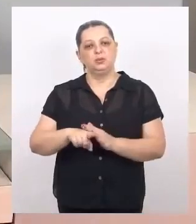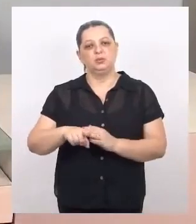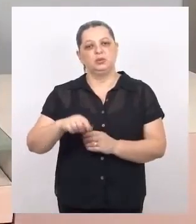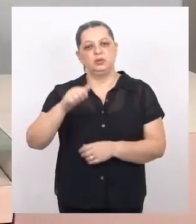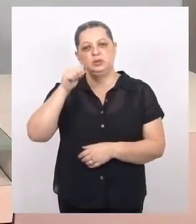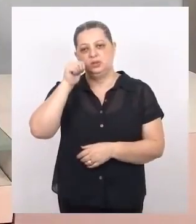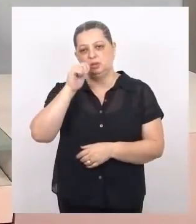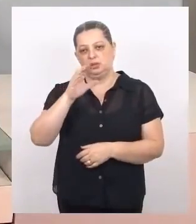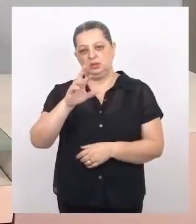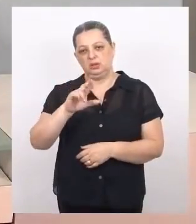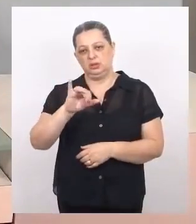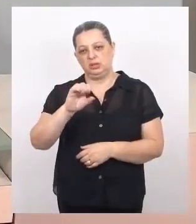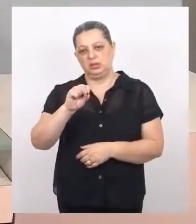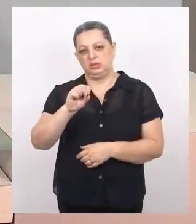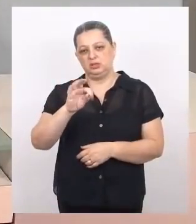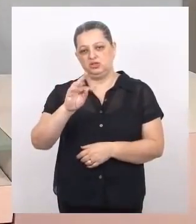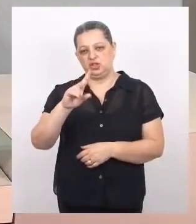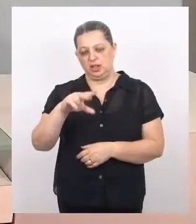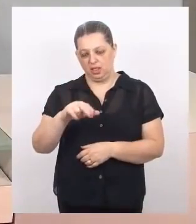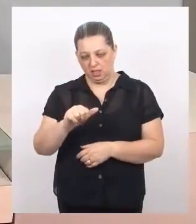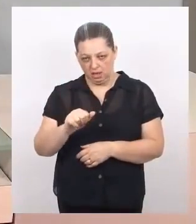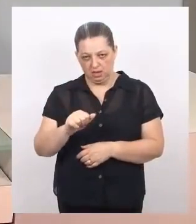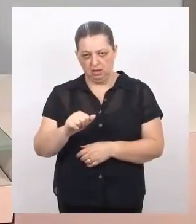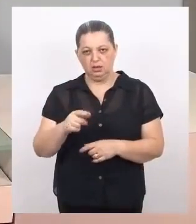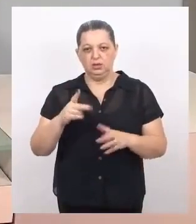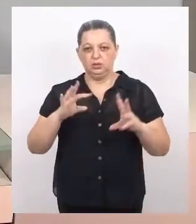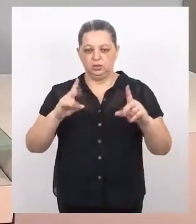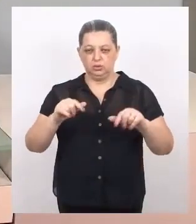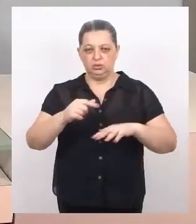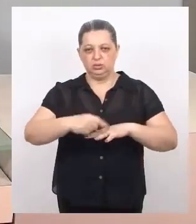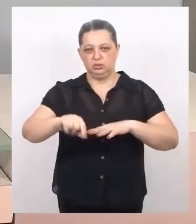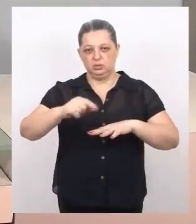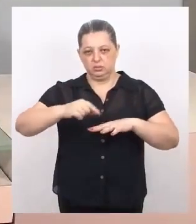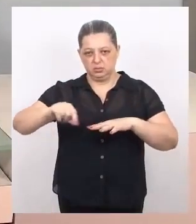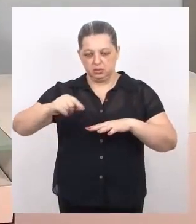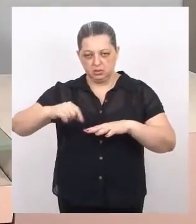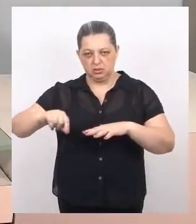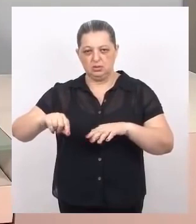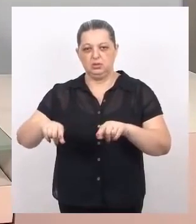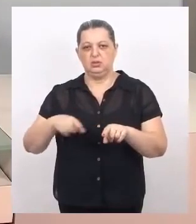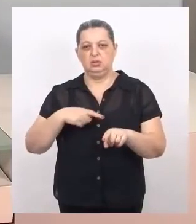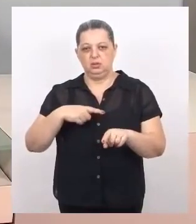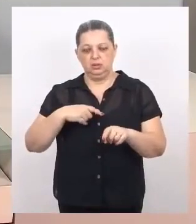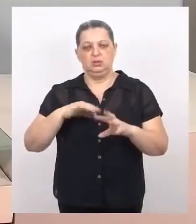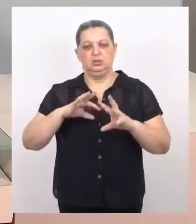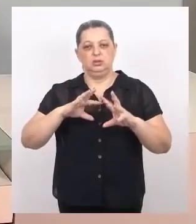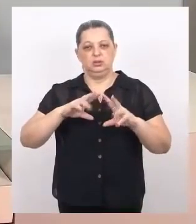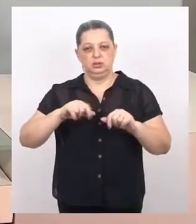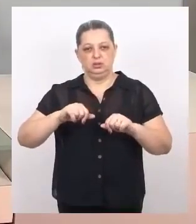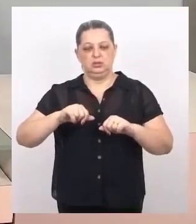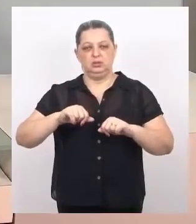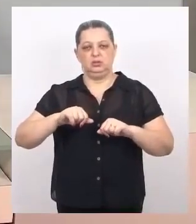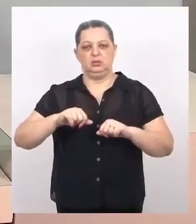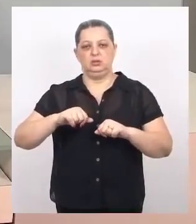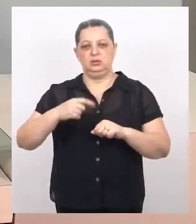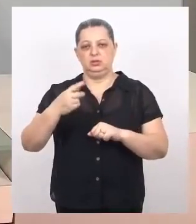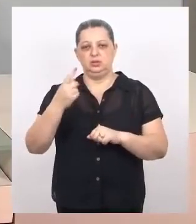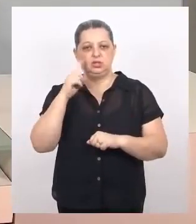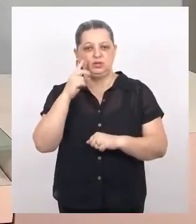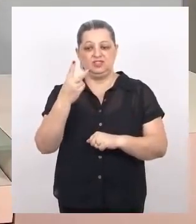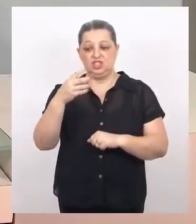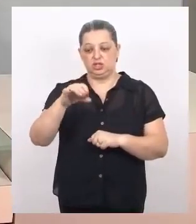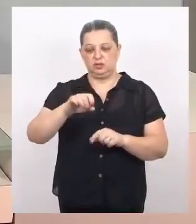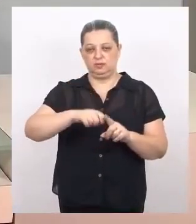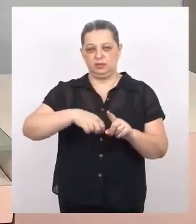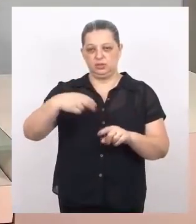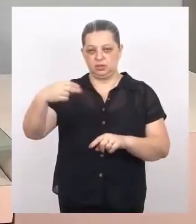no dia 2 associa também o Proatec. Proatec, todos os projetos a gente vai estar fazendo a associação dele no dia 29 de novembro, tá? Então,